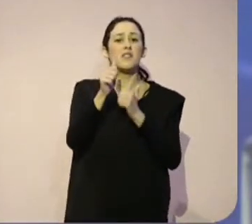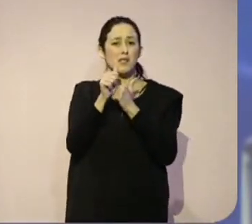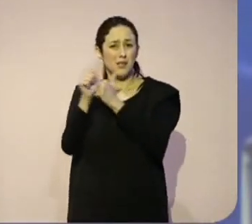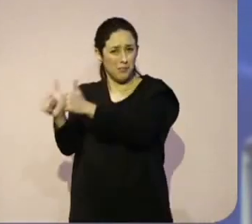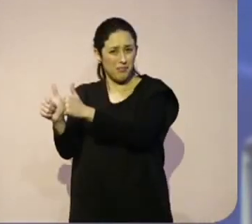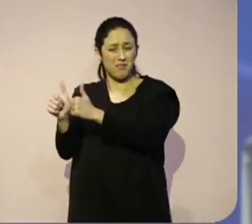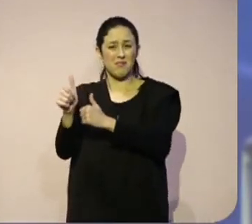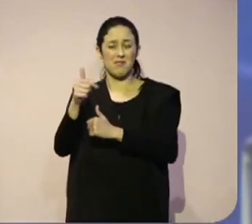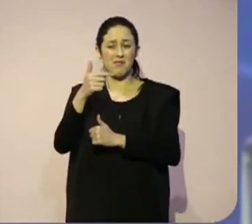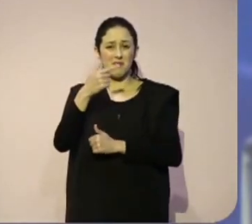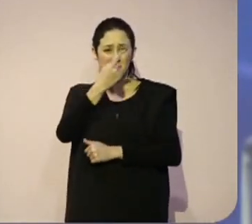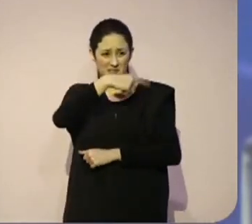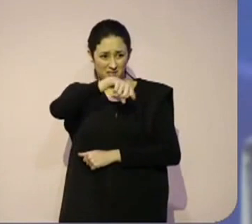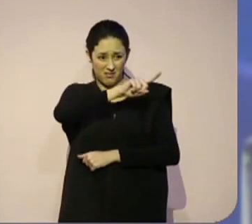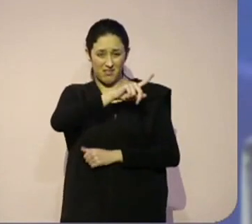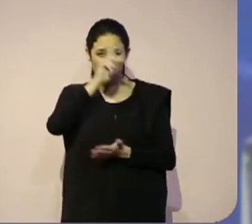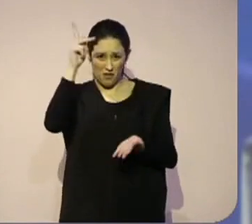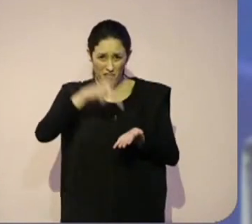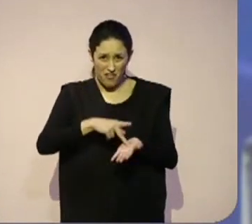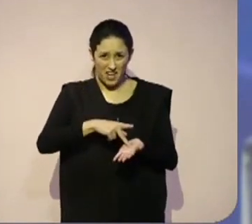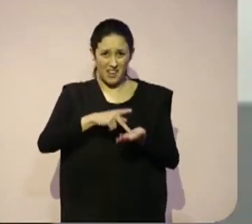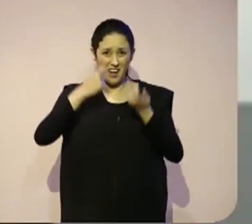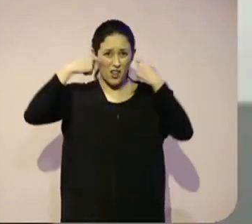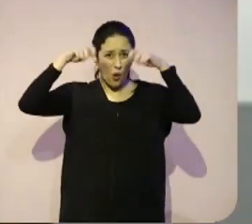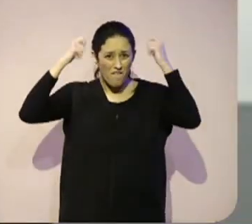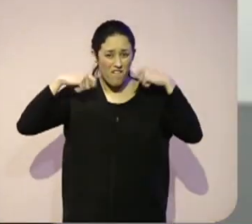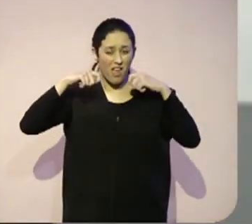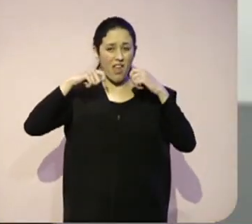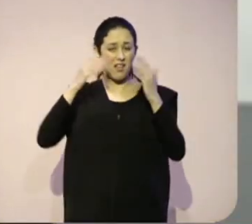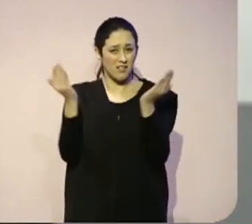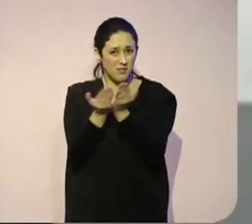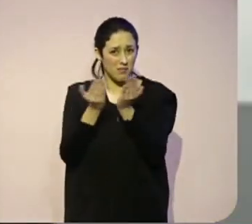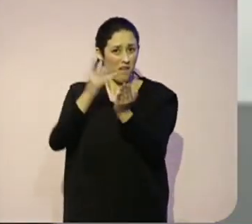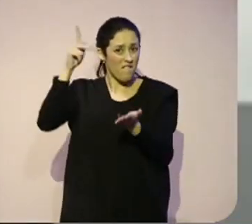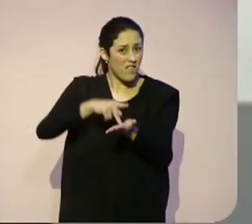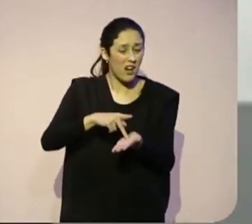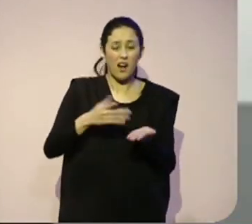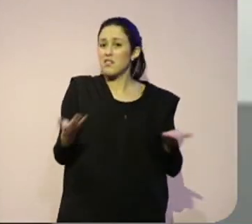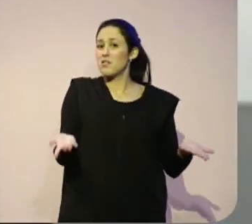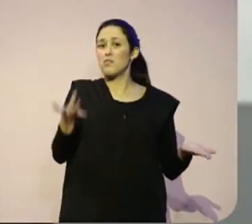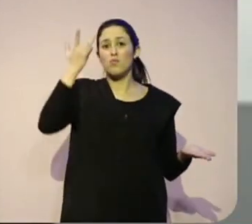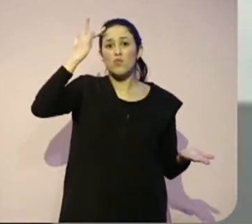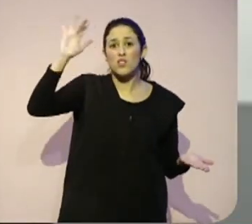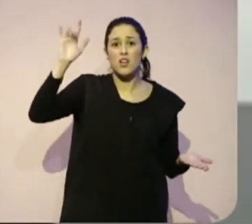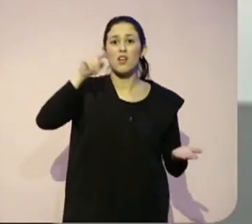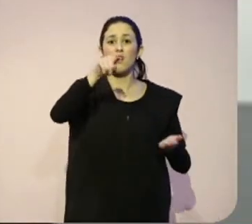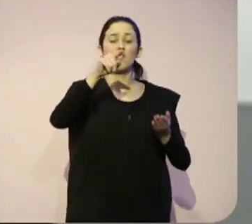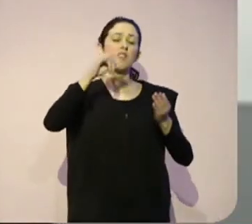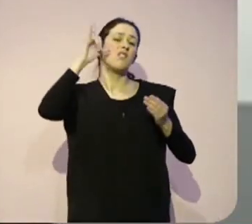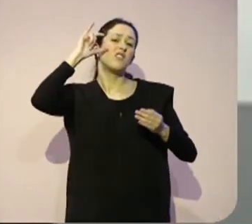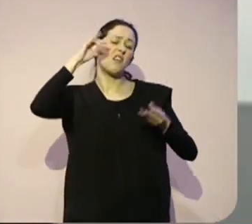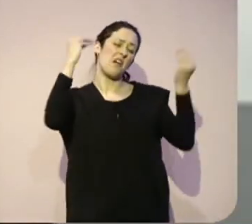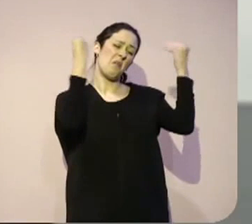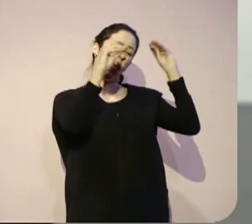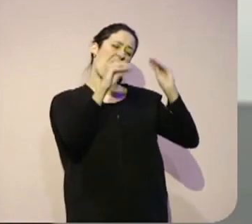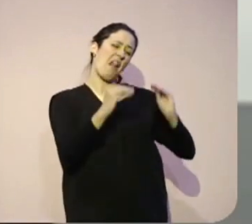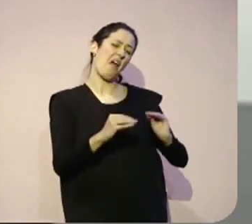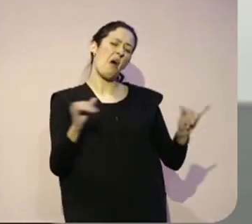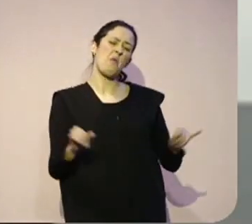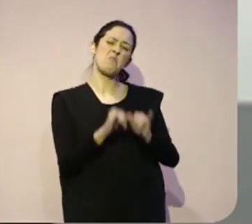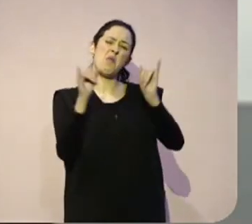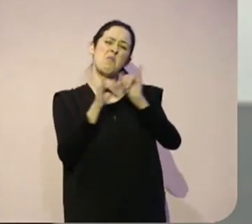todas essas pessoas são tuas ovelhas em potencial. E se você vai lá e só coloca coisa que não presta,